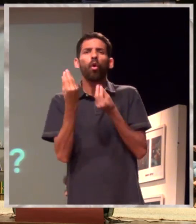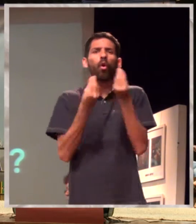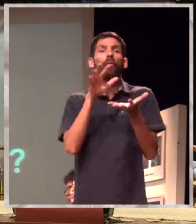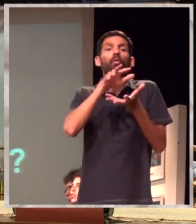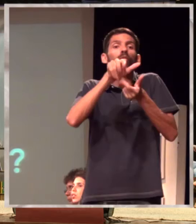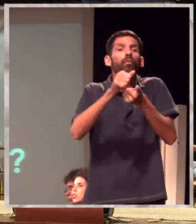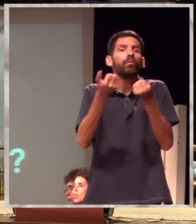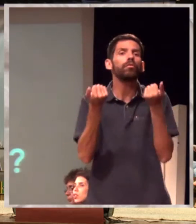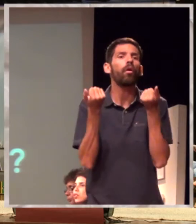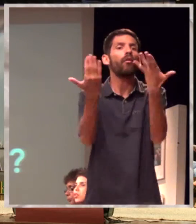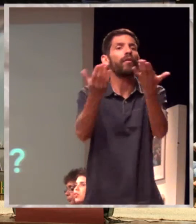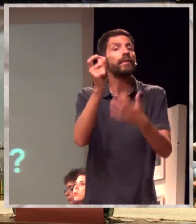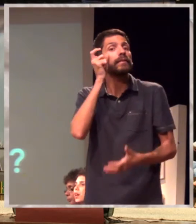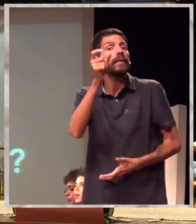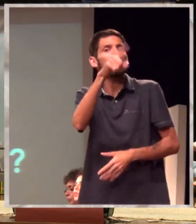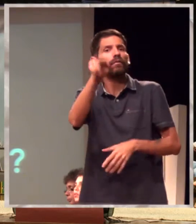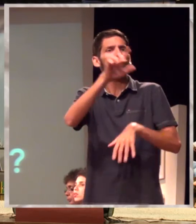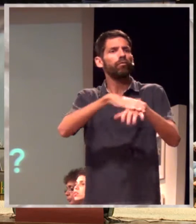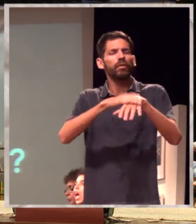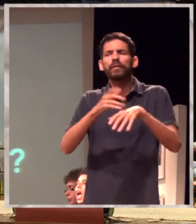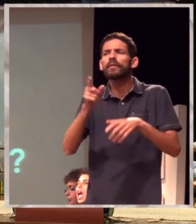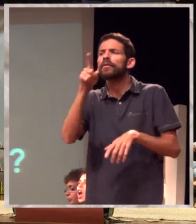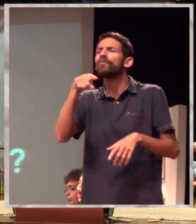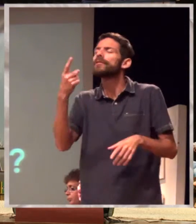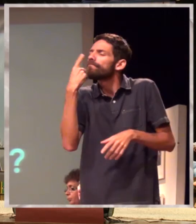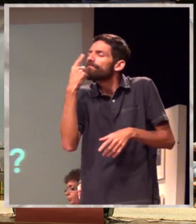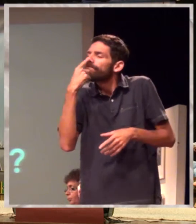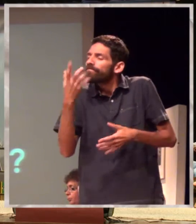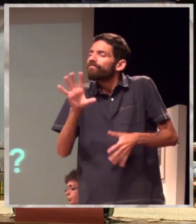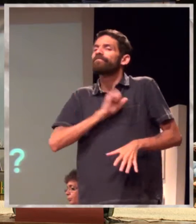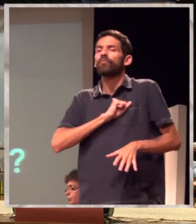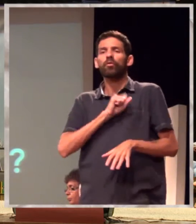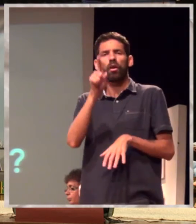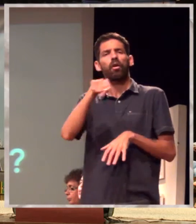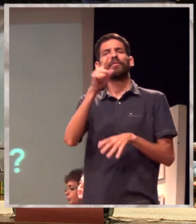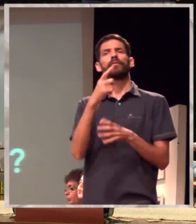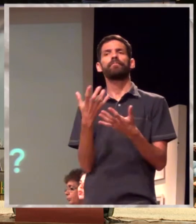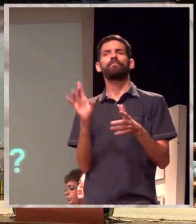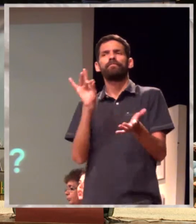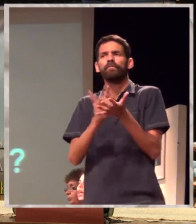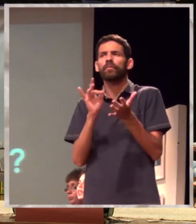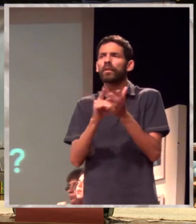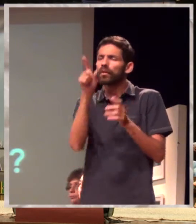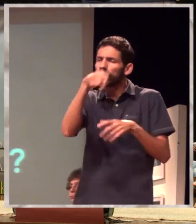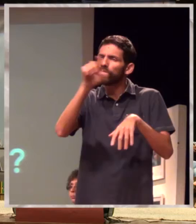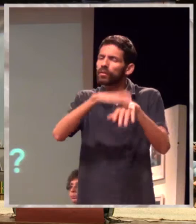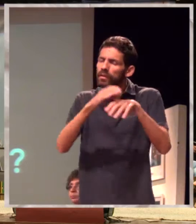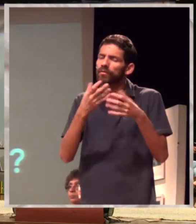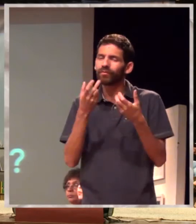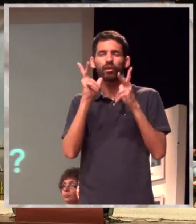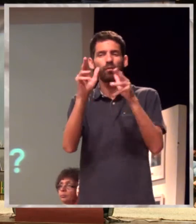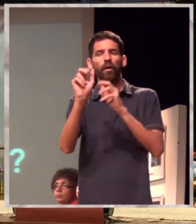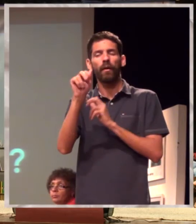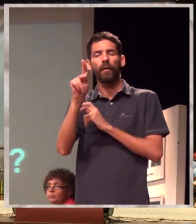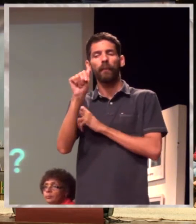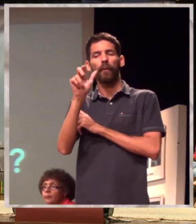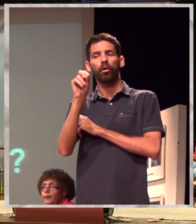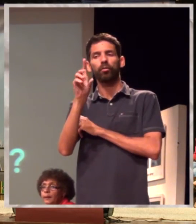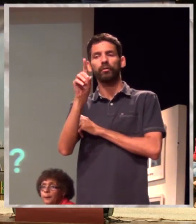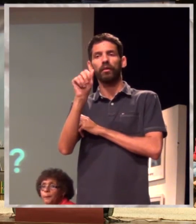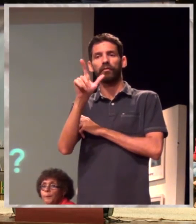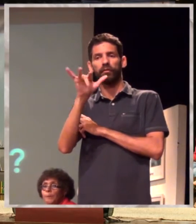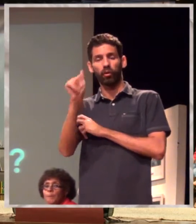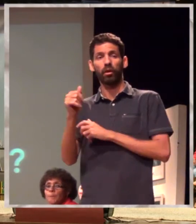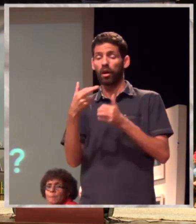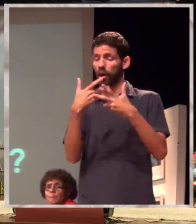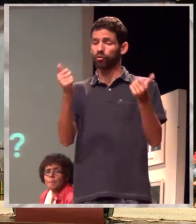mundo tem de interessante que ele simpatize, que ele sintonize, e que ele pode, enfim, como diz o Paulinho da Viola, né? As coisas